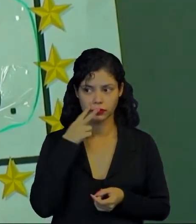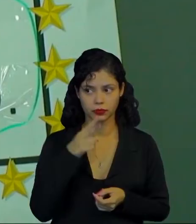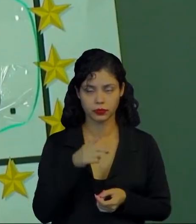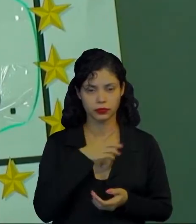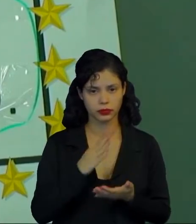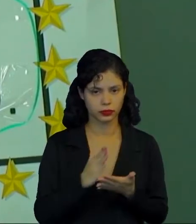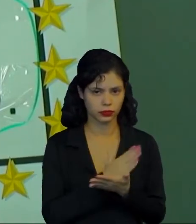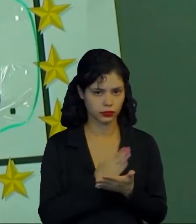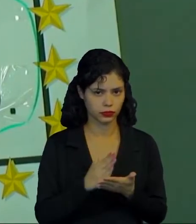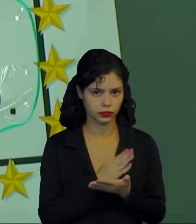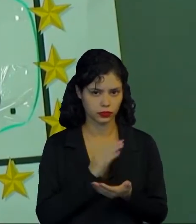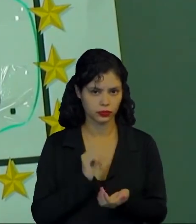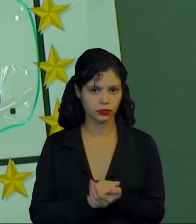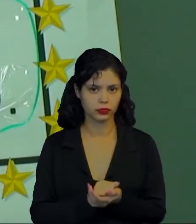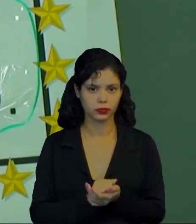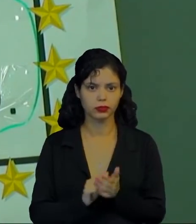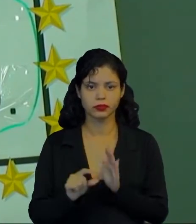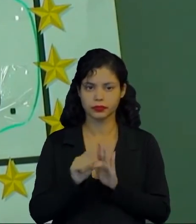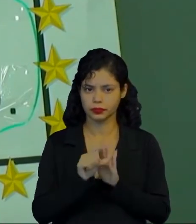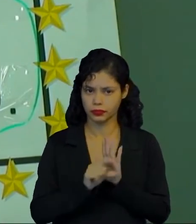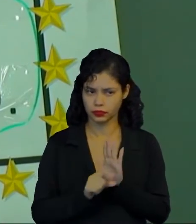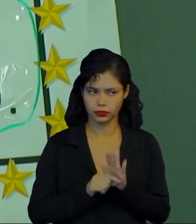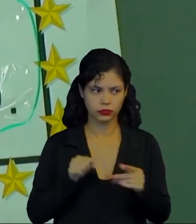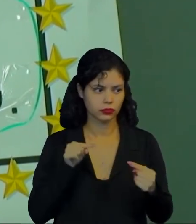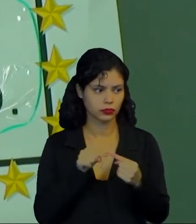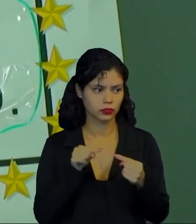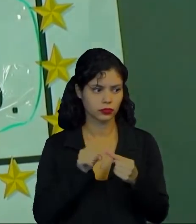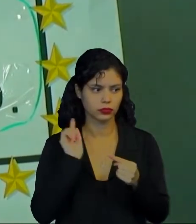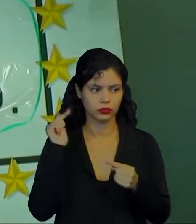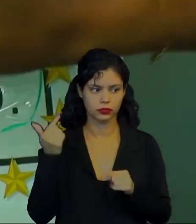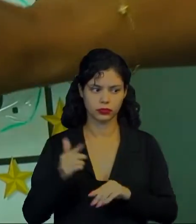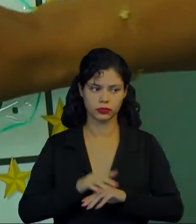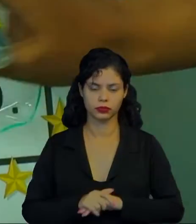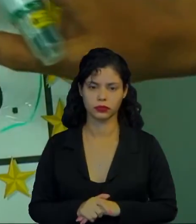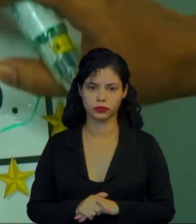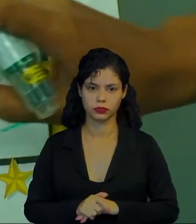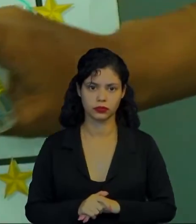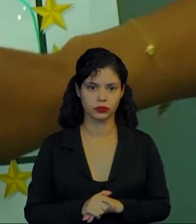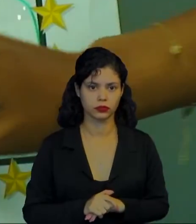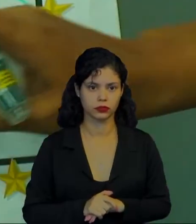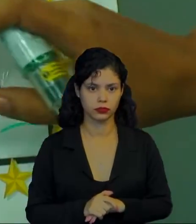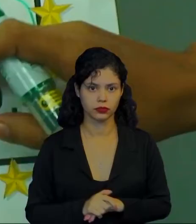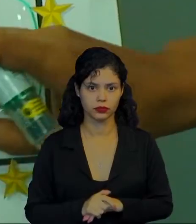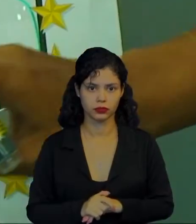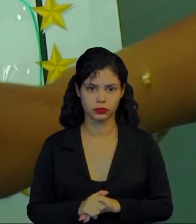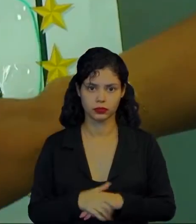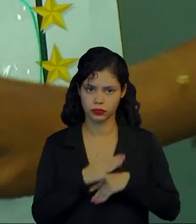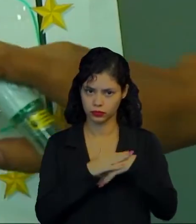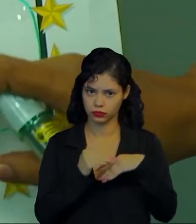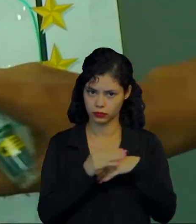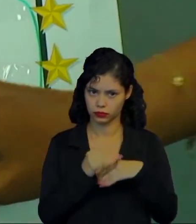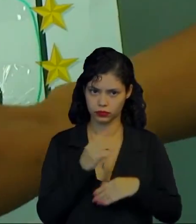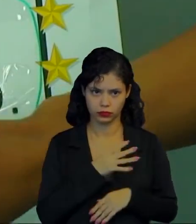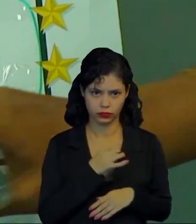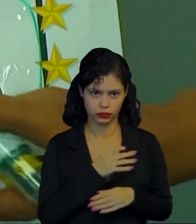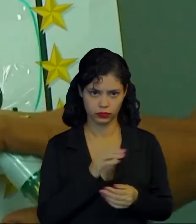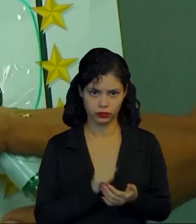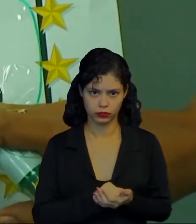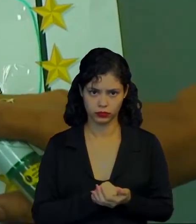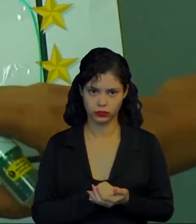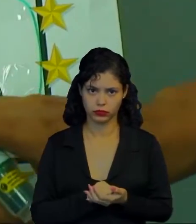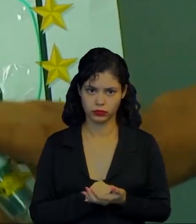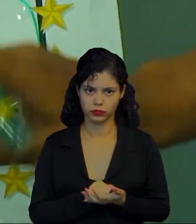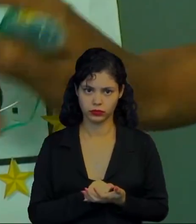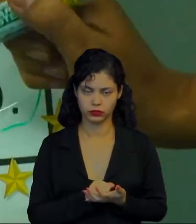tem alguma palavrinha aí que combina com a outra. Um macaco tão manhoso mete medo no